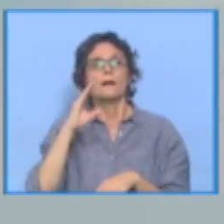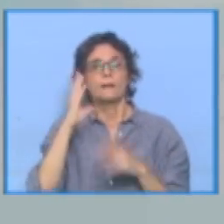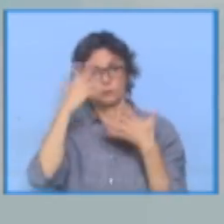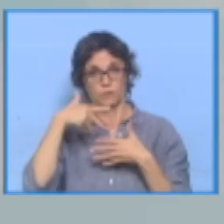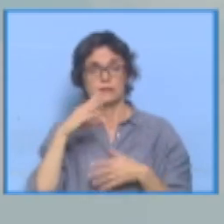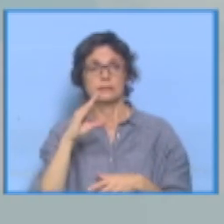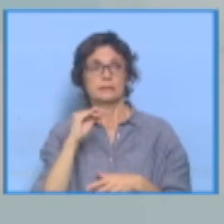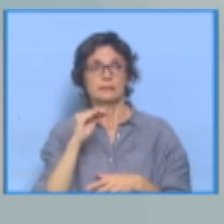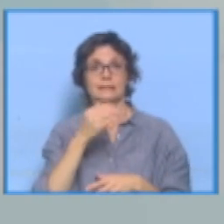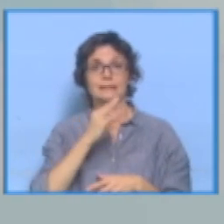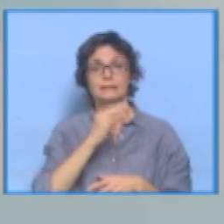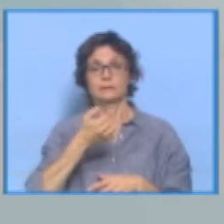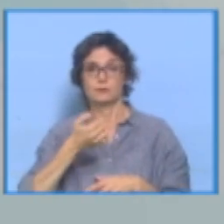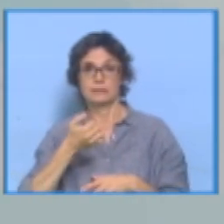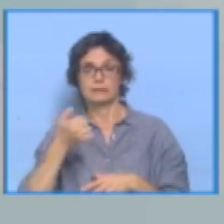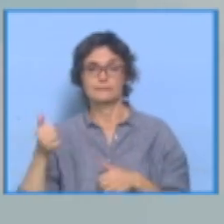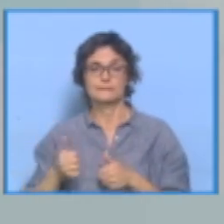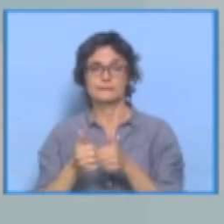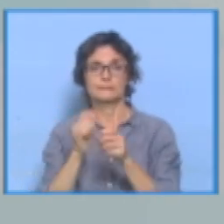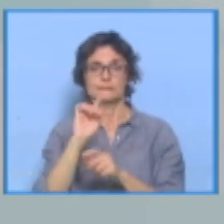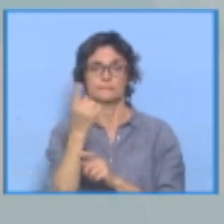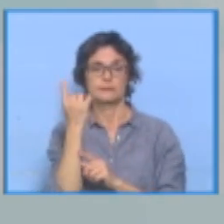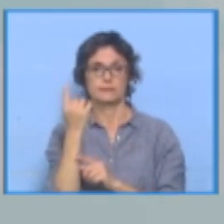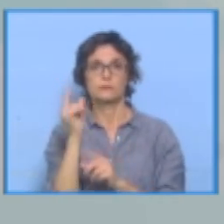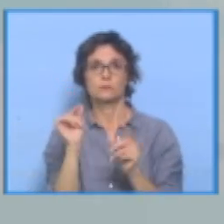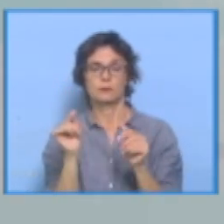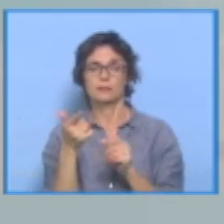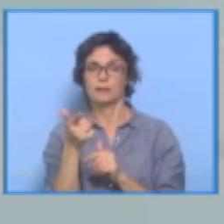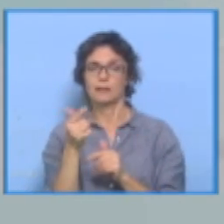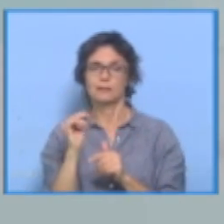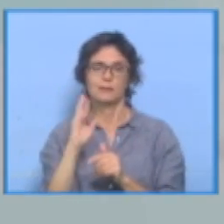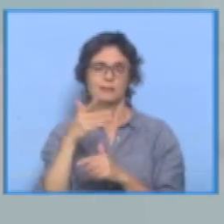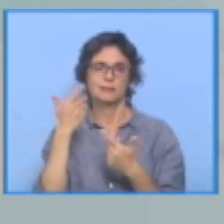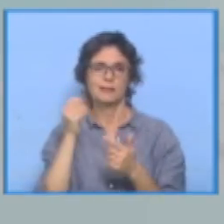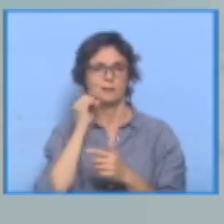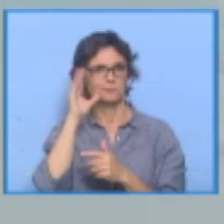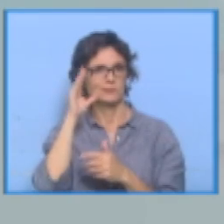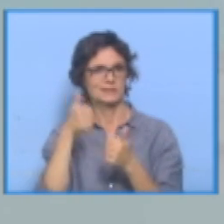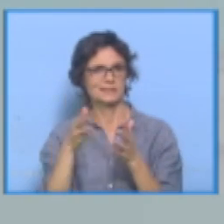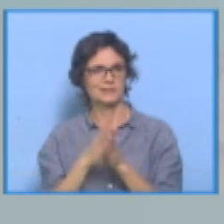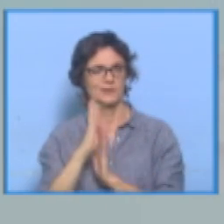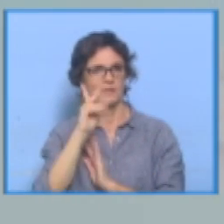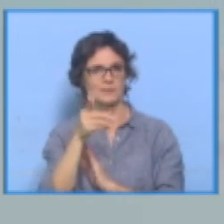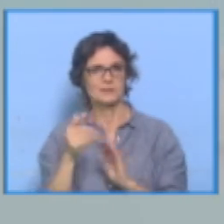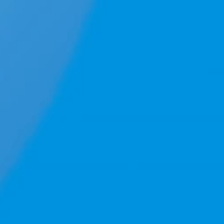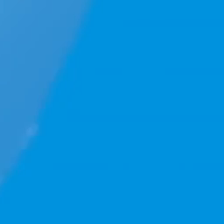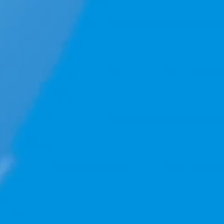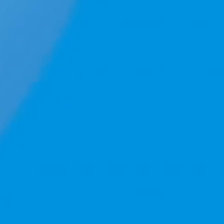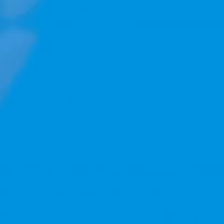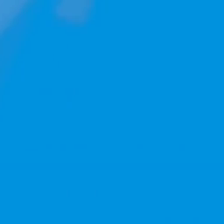fazemos-lhe companhia na nossa edição rádio, na Antena 1. Até lá, votos de uma ótima tarde. Até amanhã, se Deus quiser.